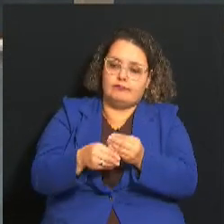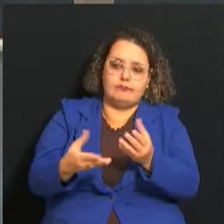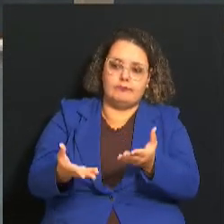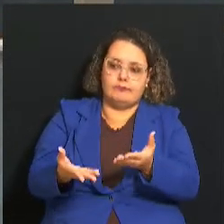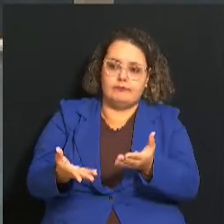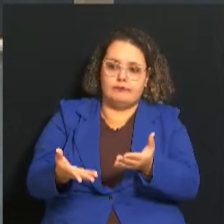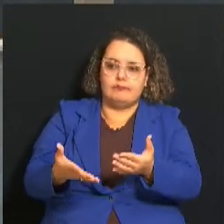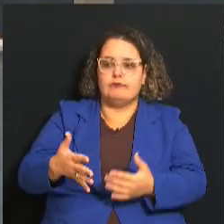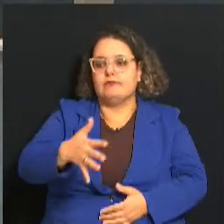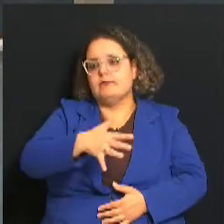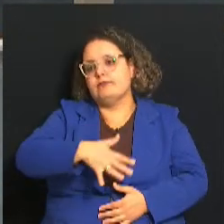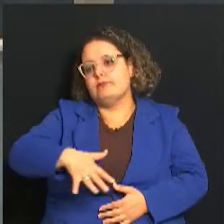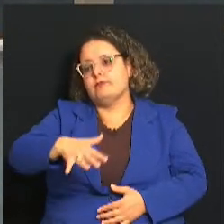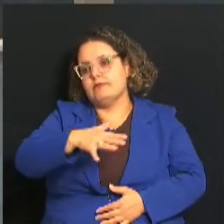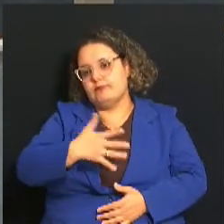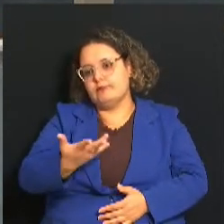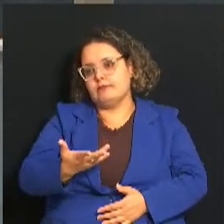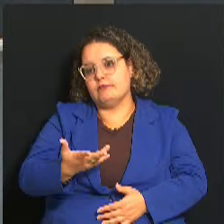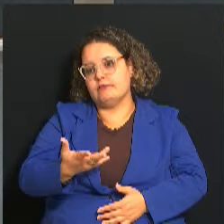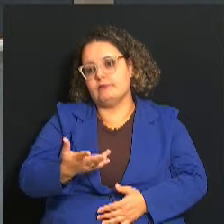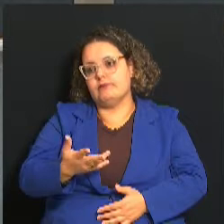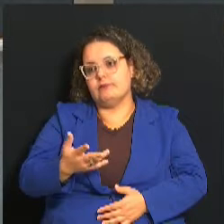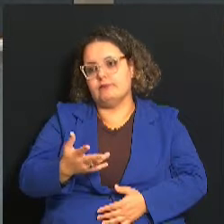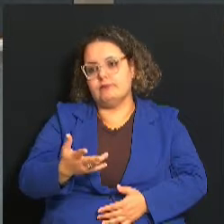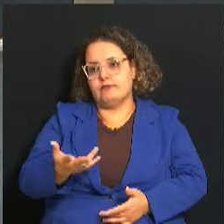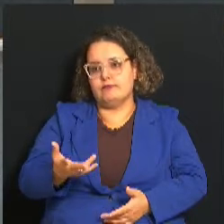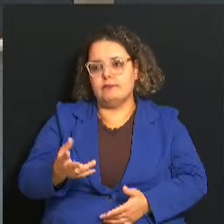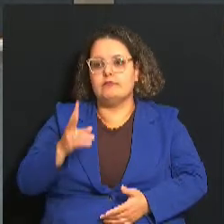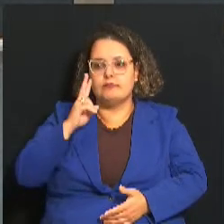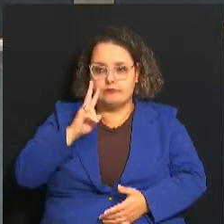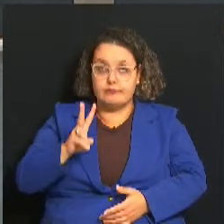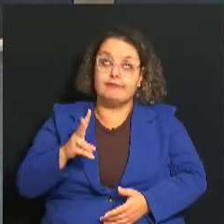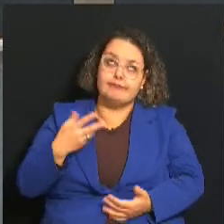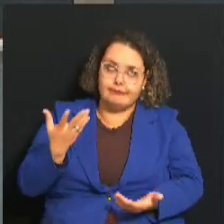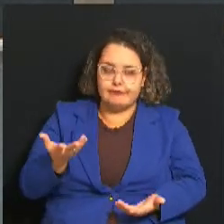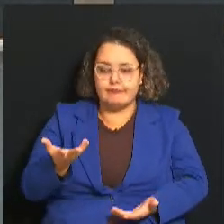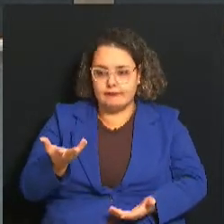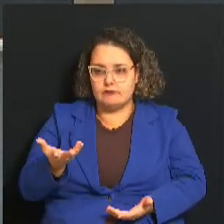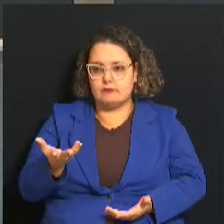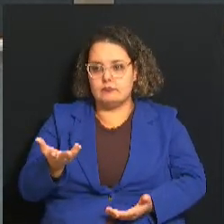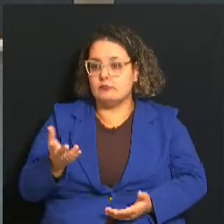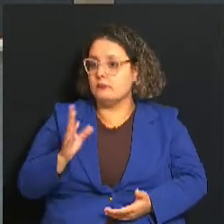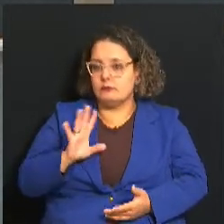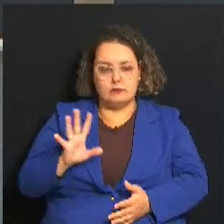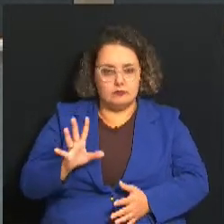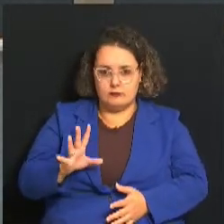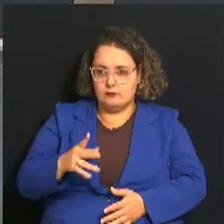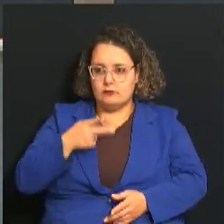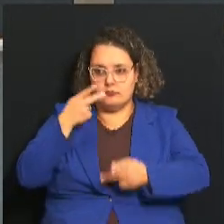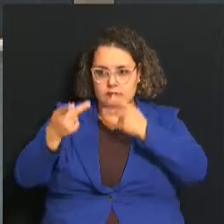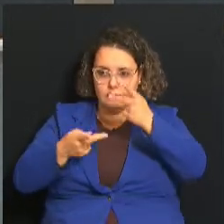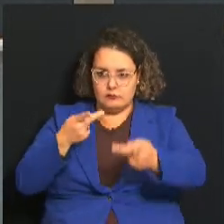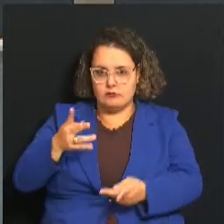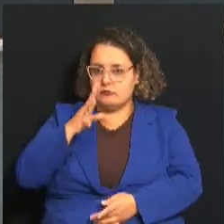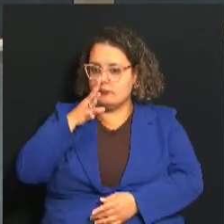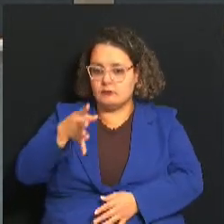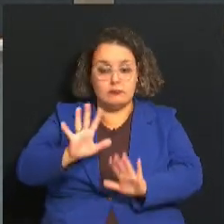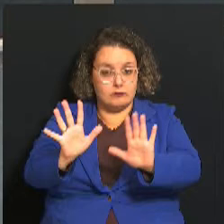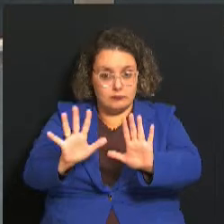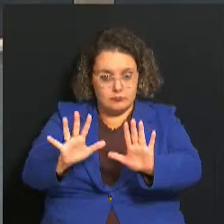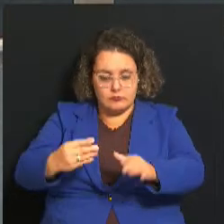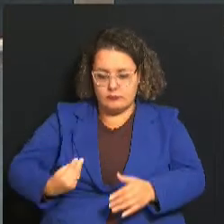na retórica do veja bem. E reitero, eu não me estou reportando nem acusando os que aqui estão presentes, nem os